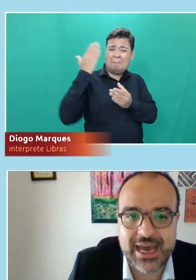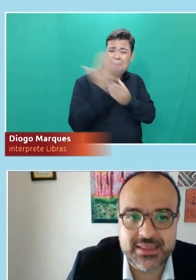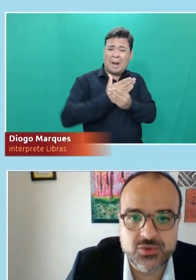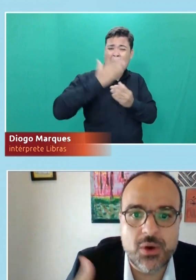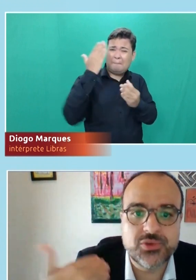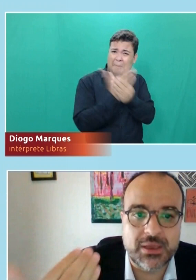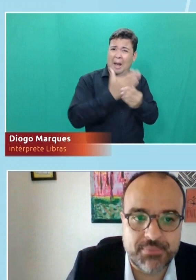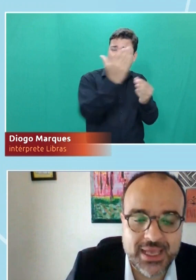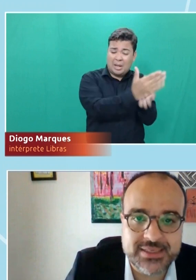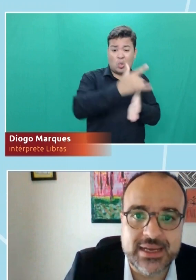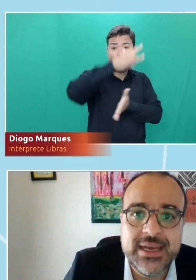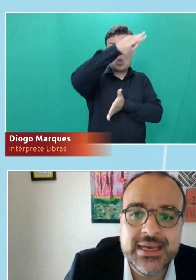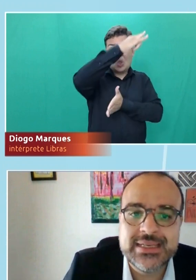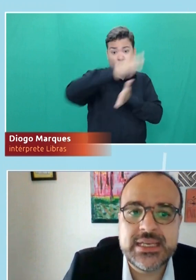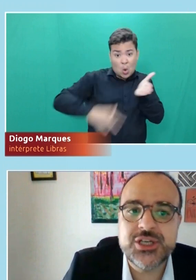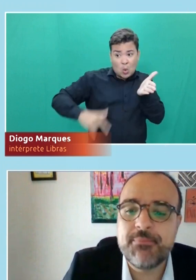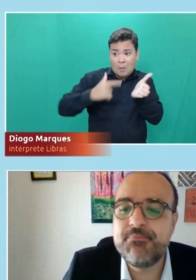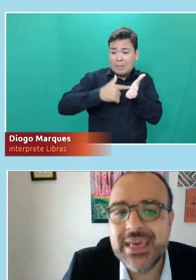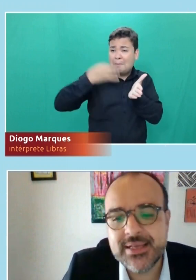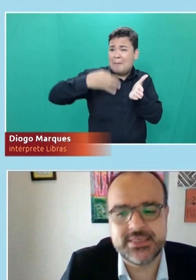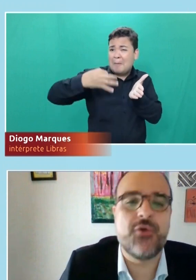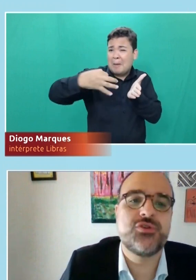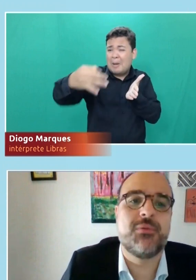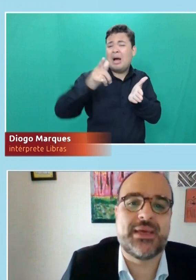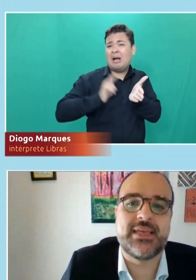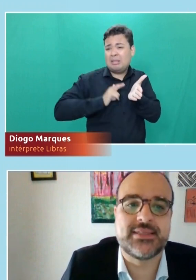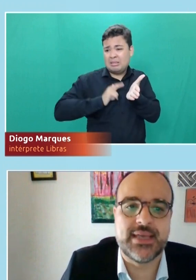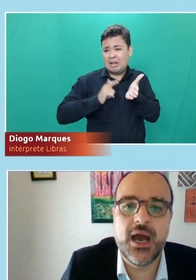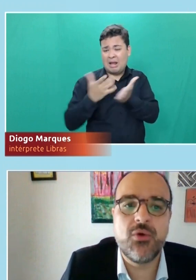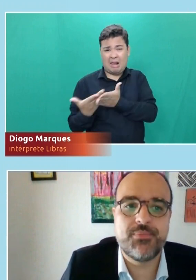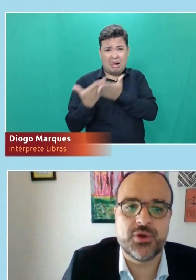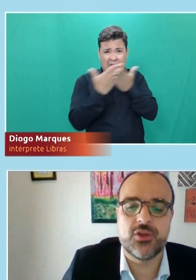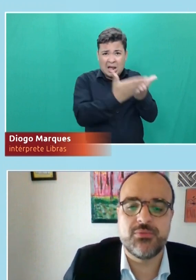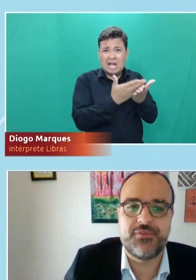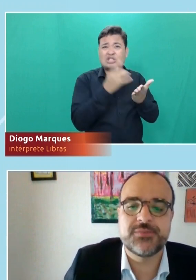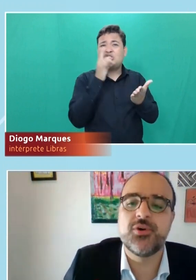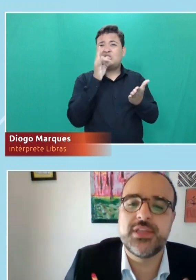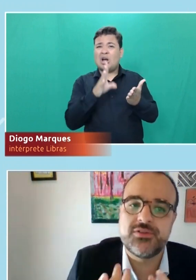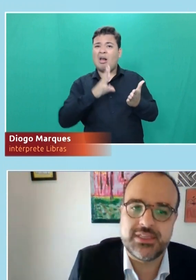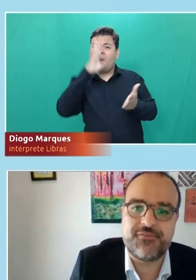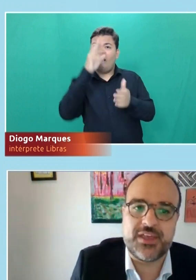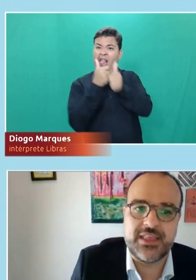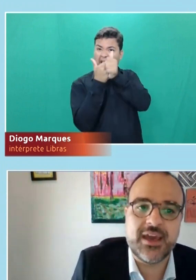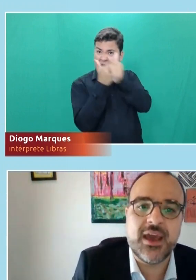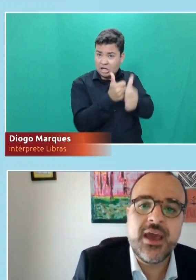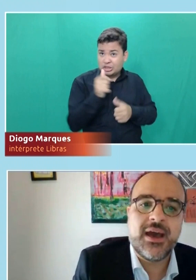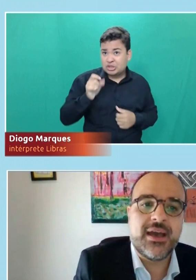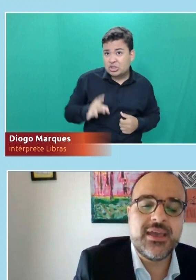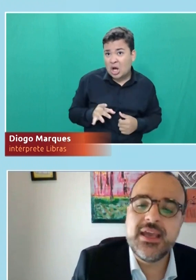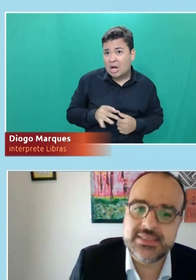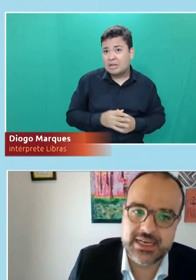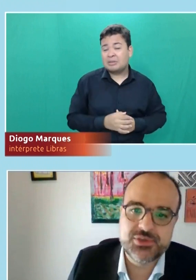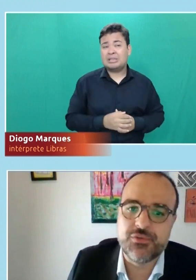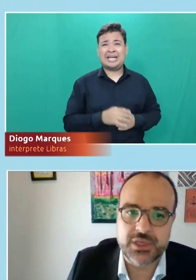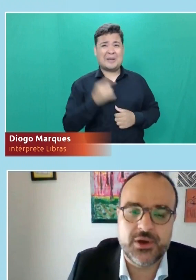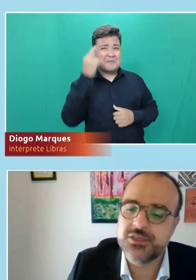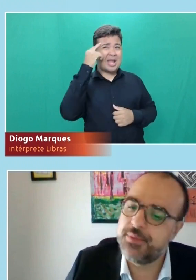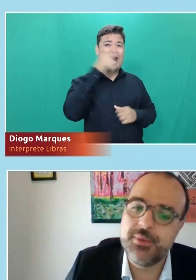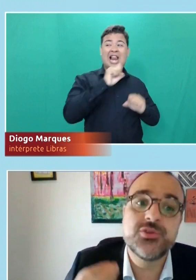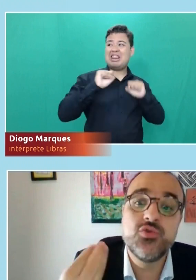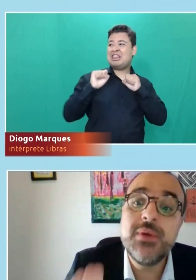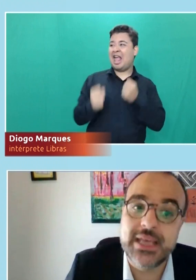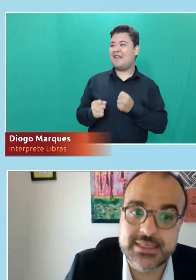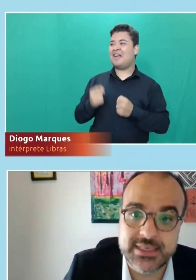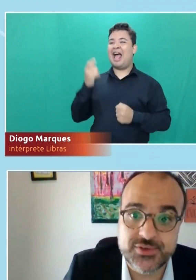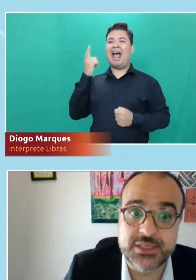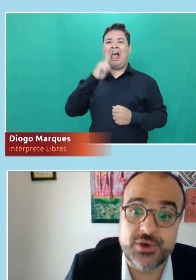fartamente documentadas no âmbito da imprensa, seja apenas alvo de uma perseguição e, portanto, uma vez podendo se defender, iria ser absolvido. Eu acho